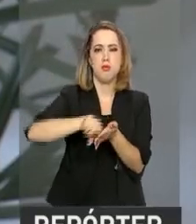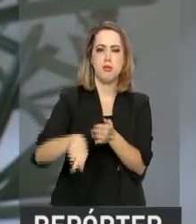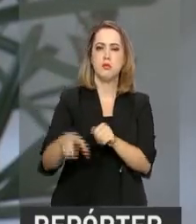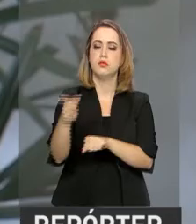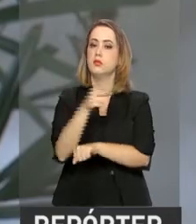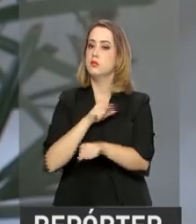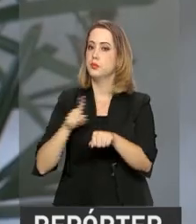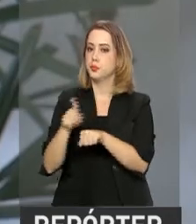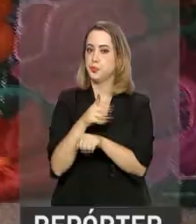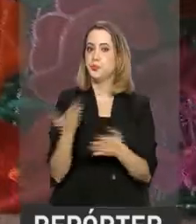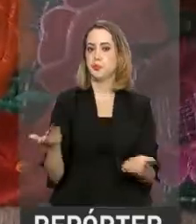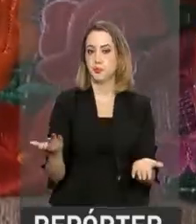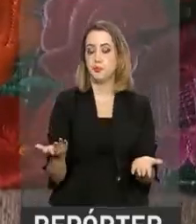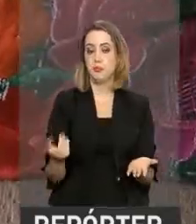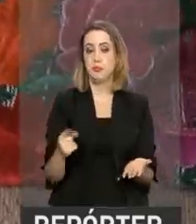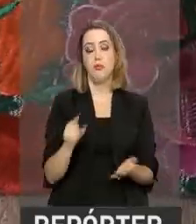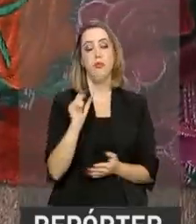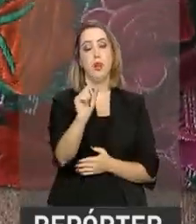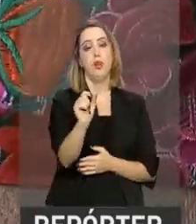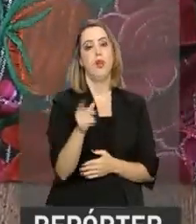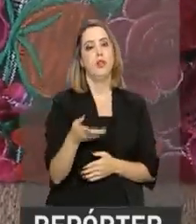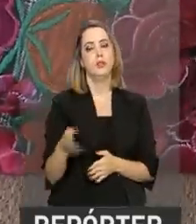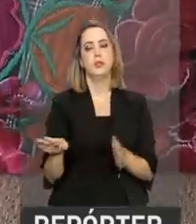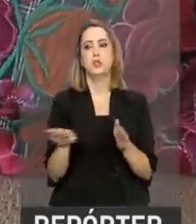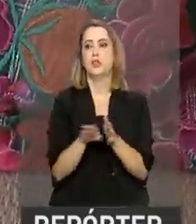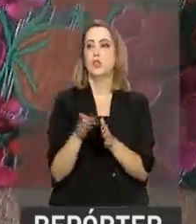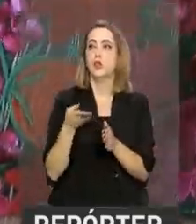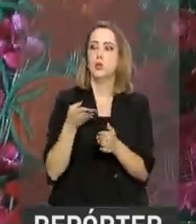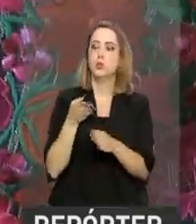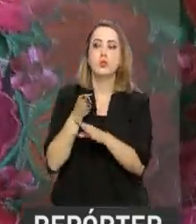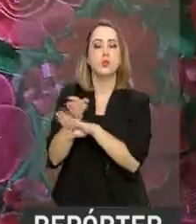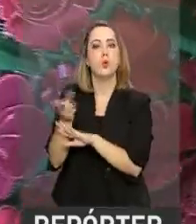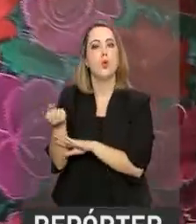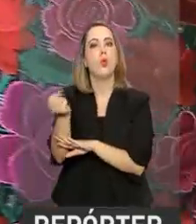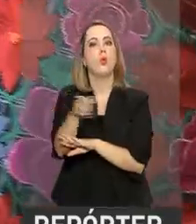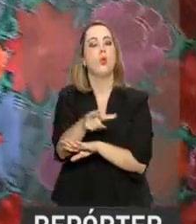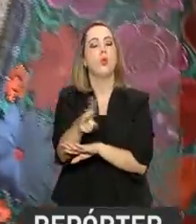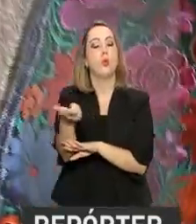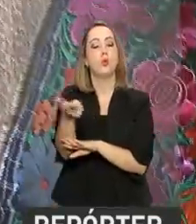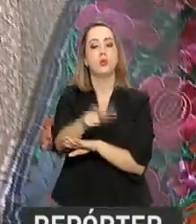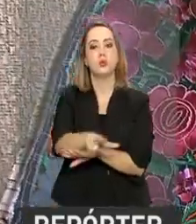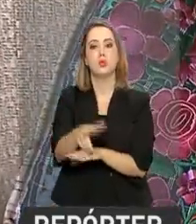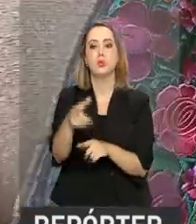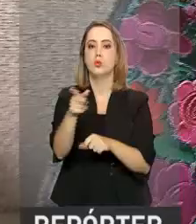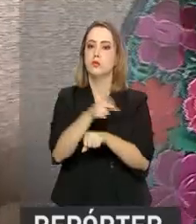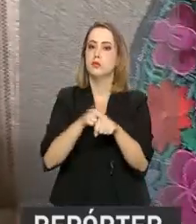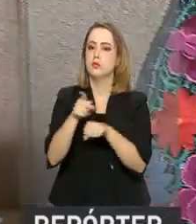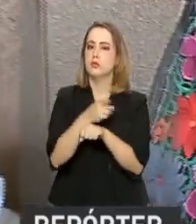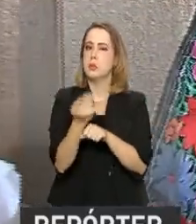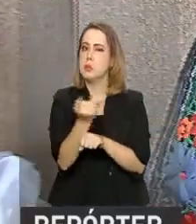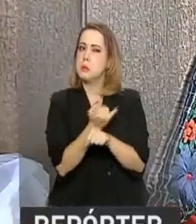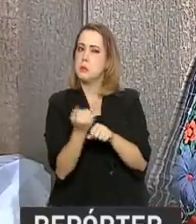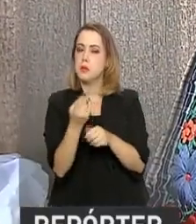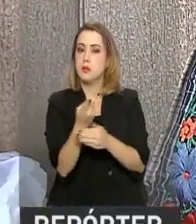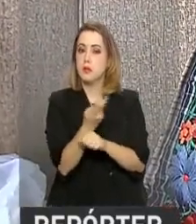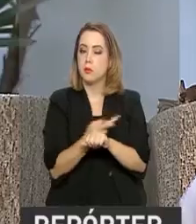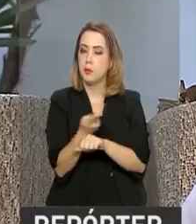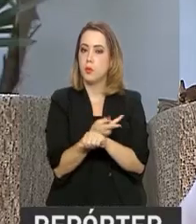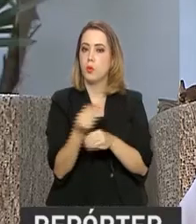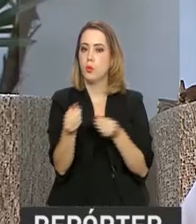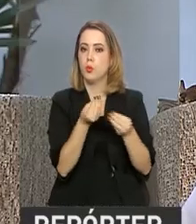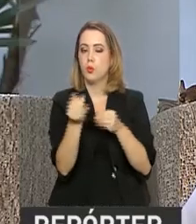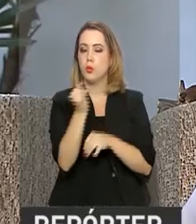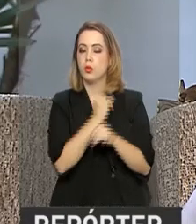e argentina a cada novo destino ele busca informações para não ter problemas na volta pra casa